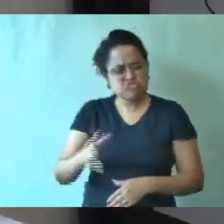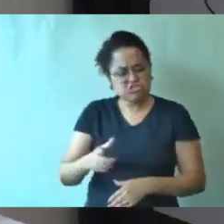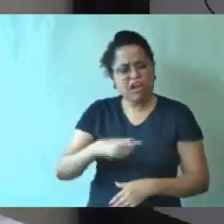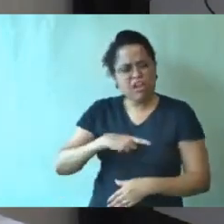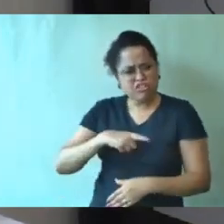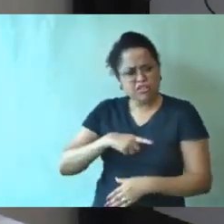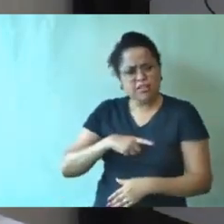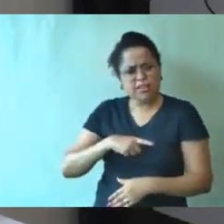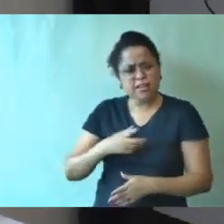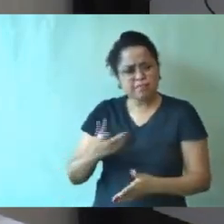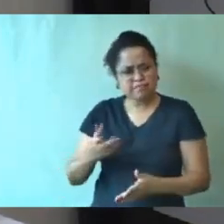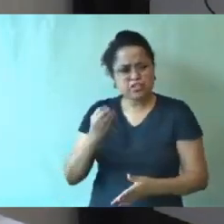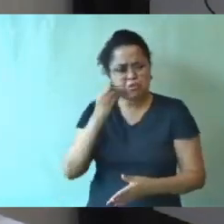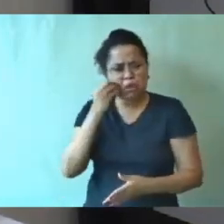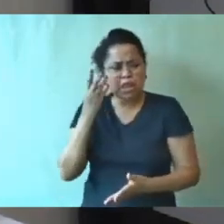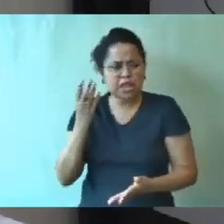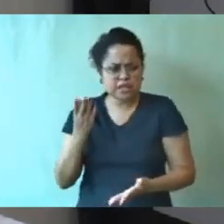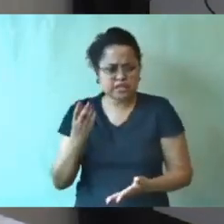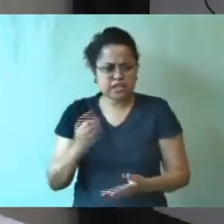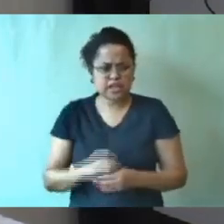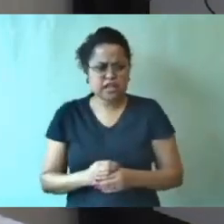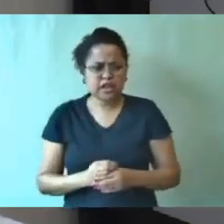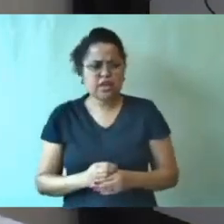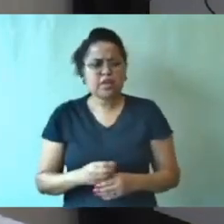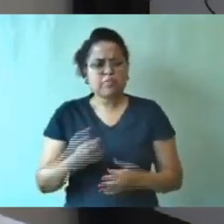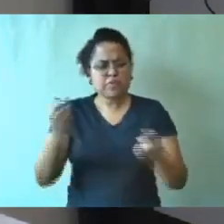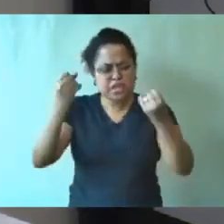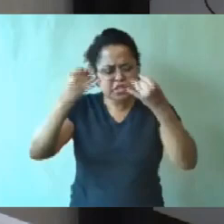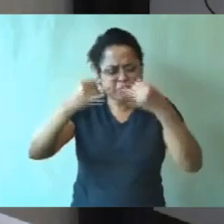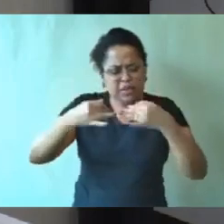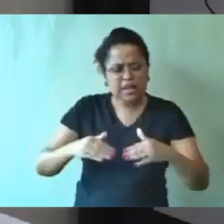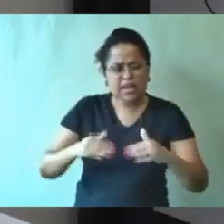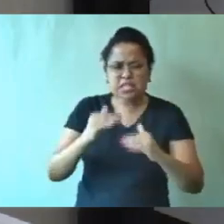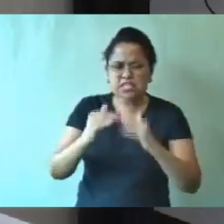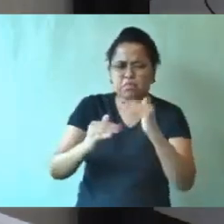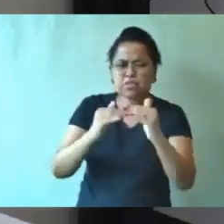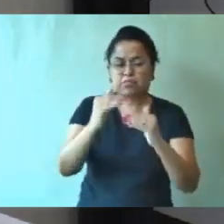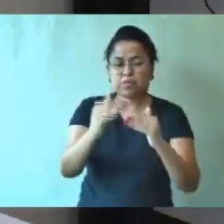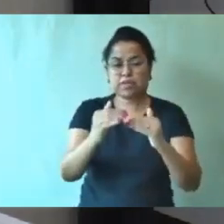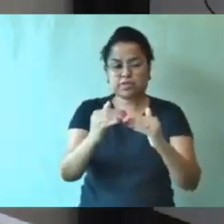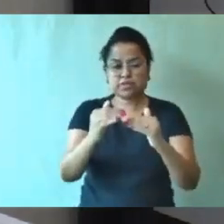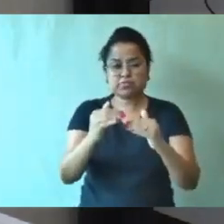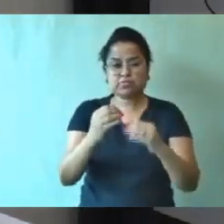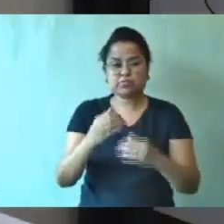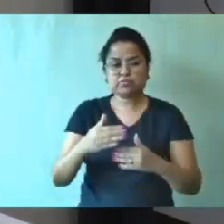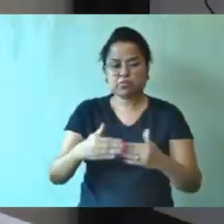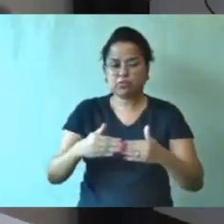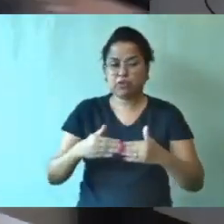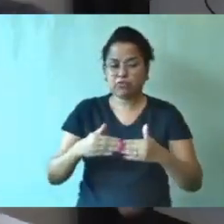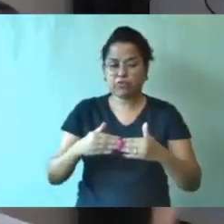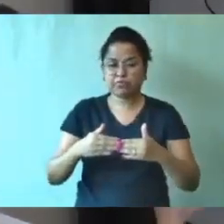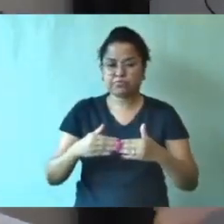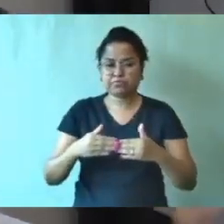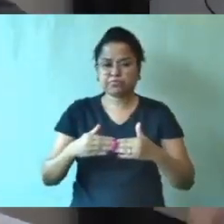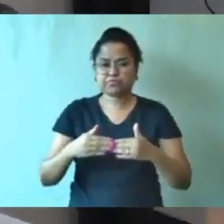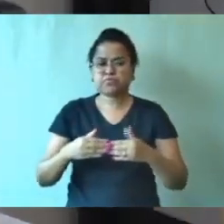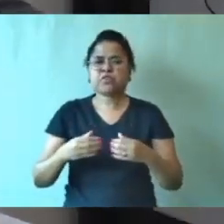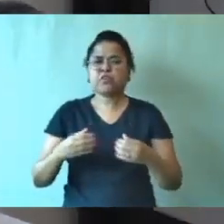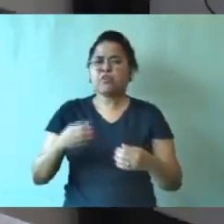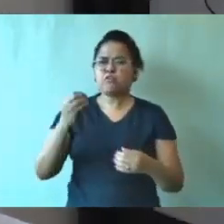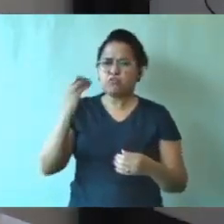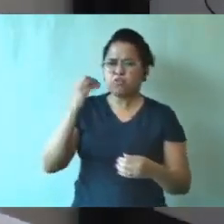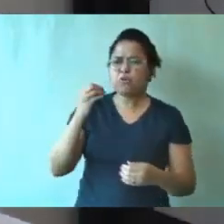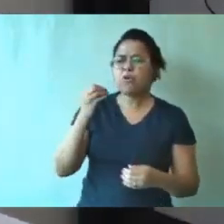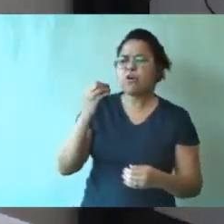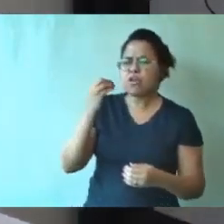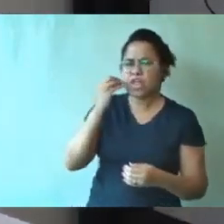gente nesse passo a passo, por favor. Bom, vamos lá então tentar explicar para vocês todos passo a passo, né? Eu